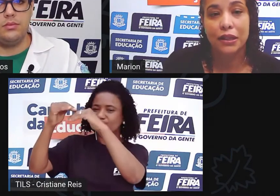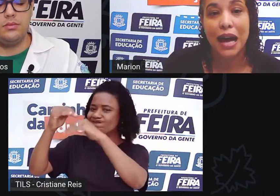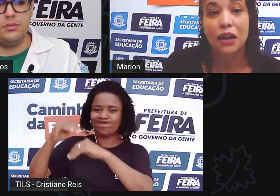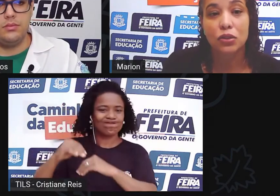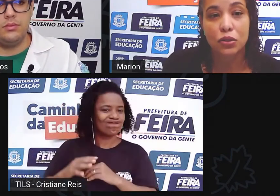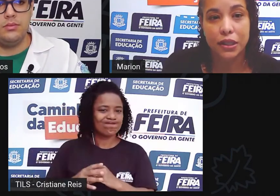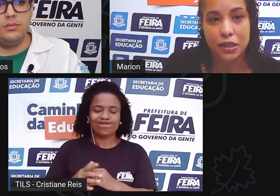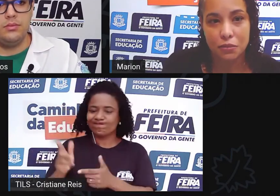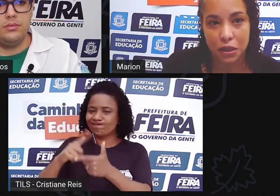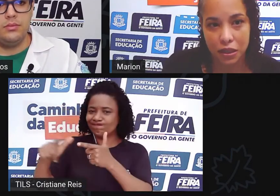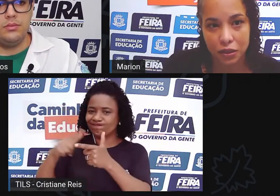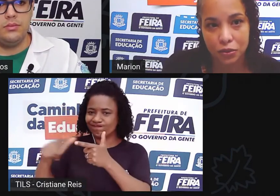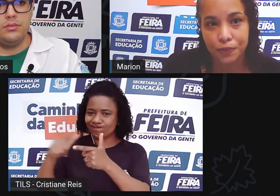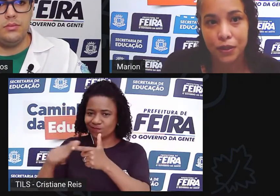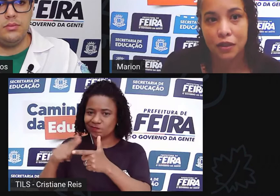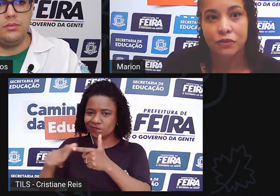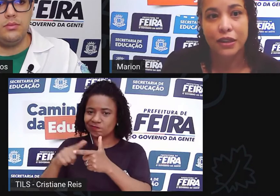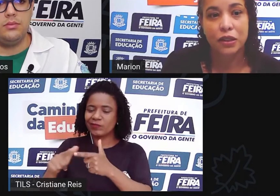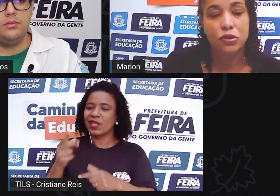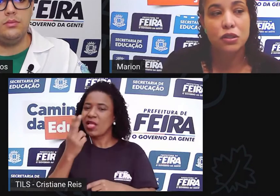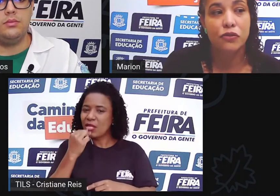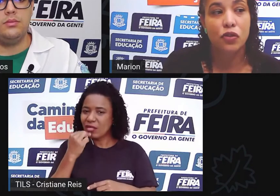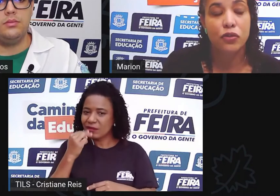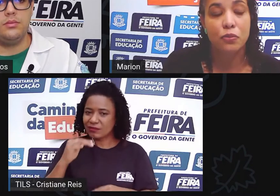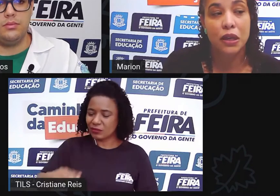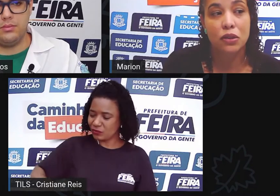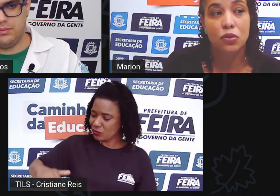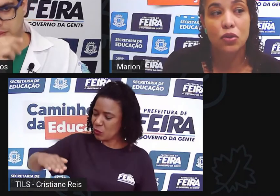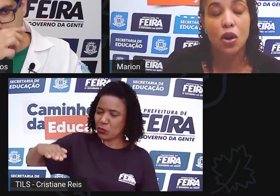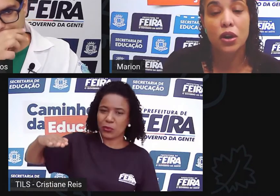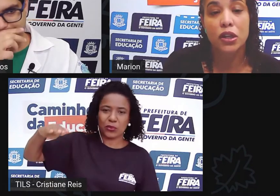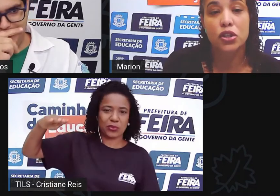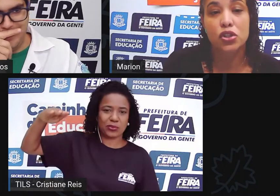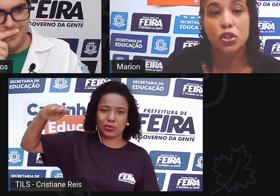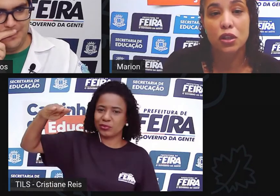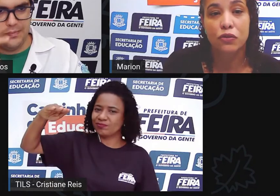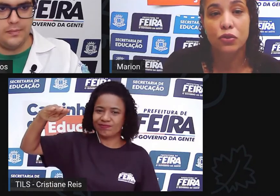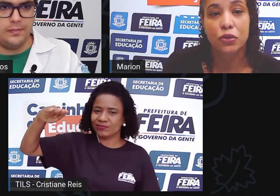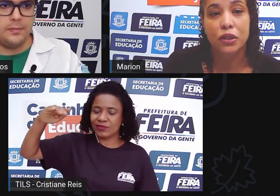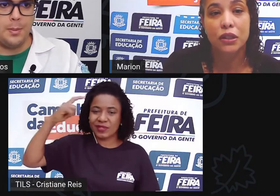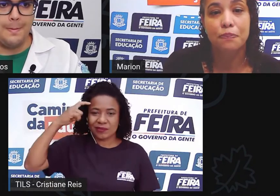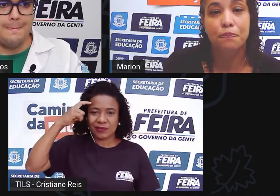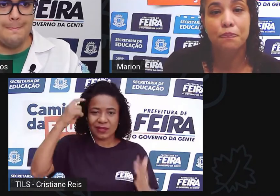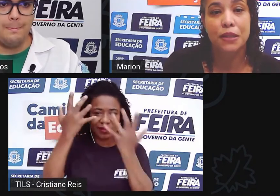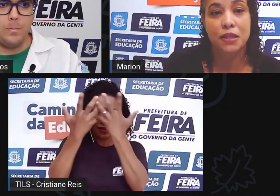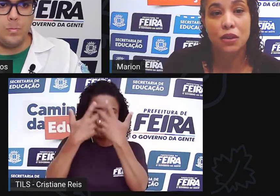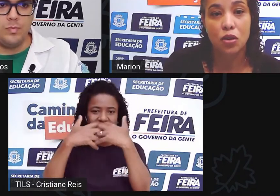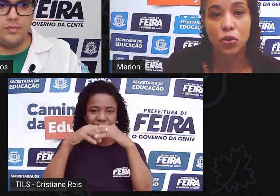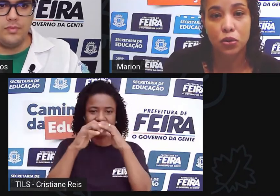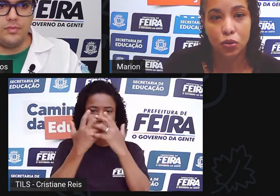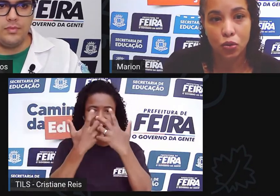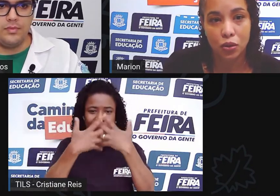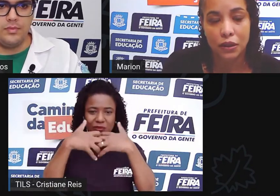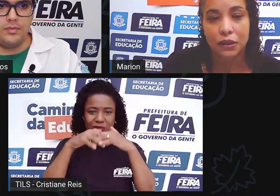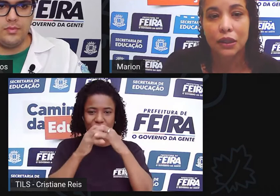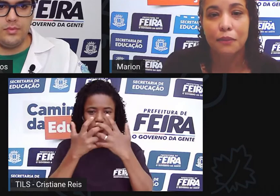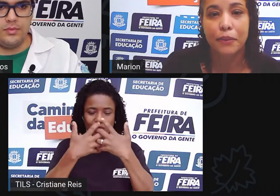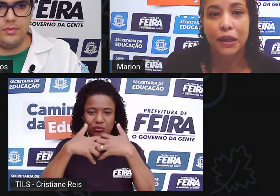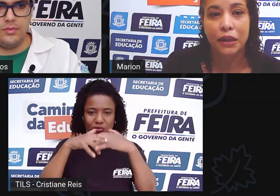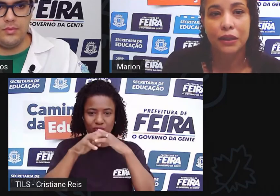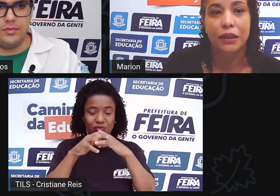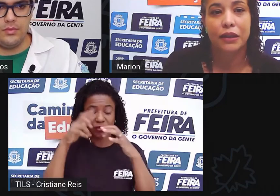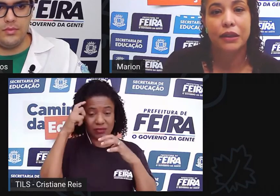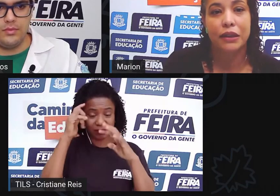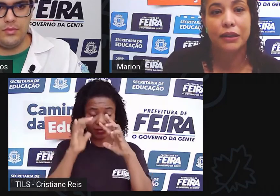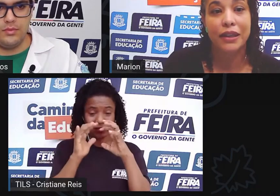um retardo no crescimento, vai ter um desenvolvimento cognitivo e psicomotor